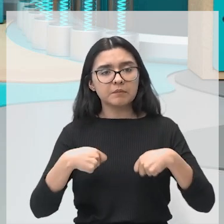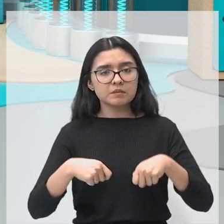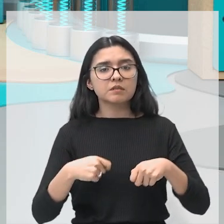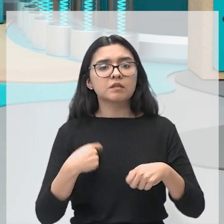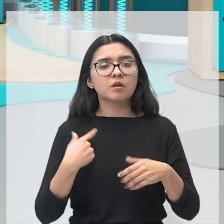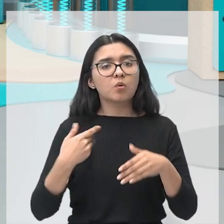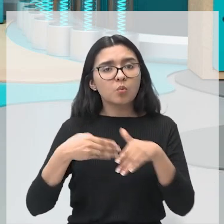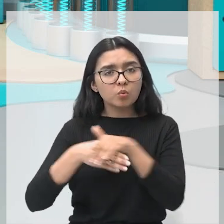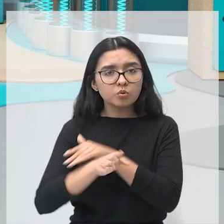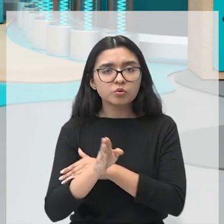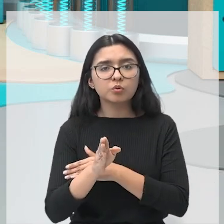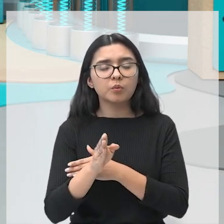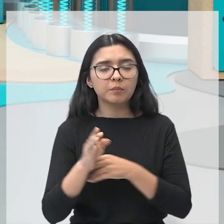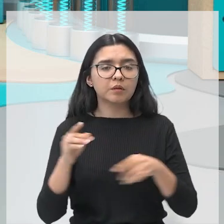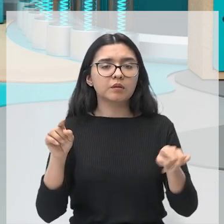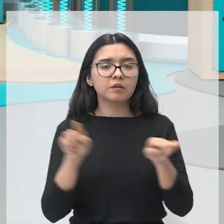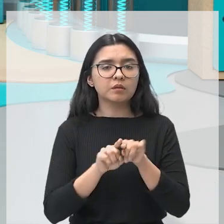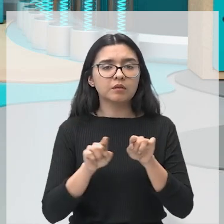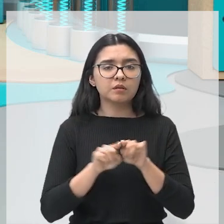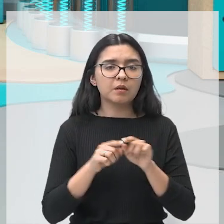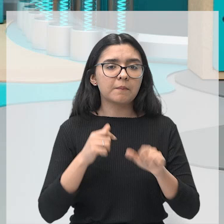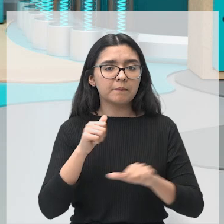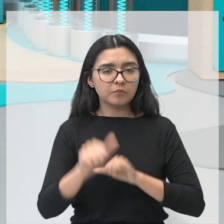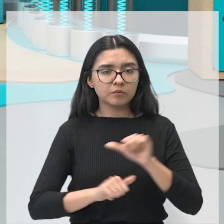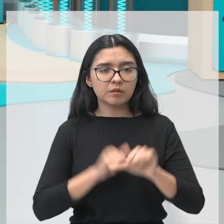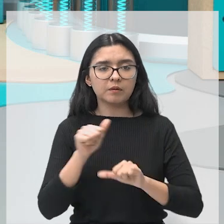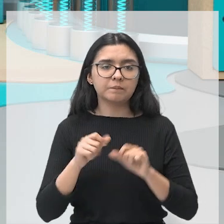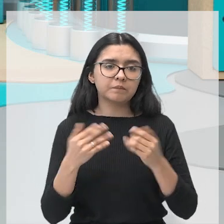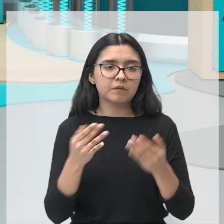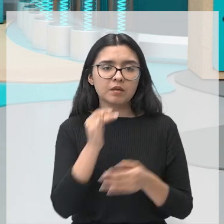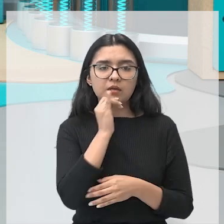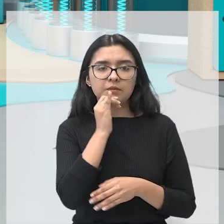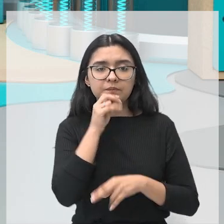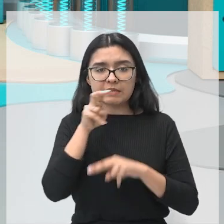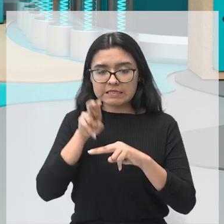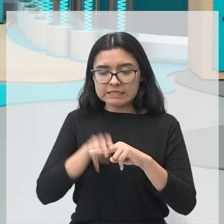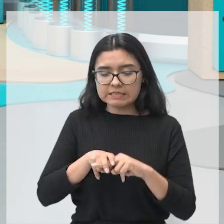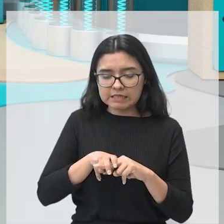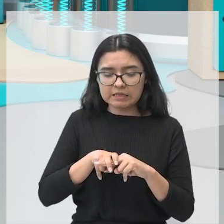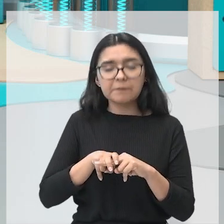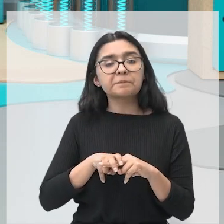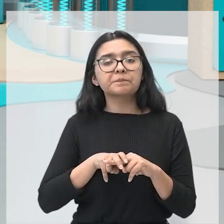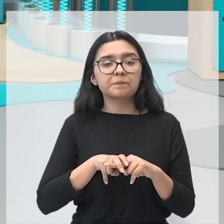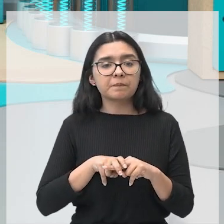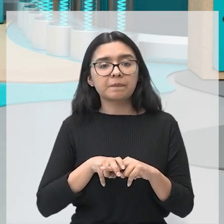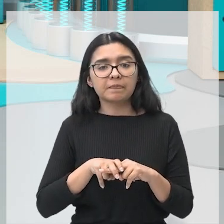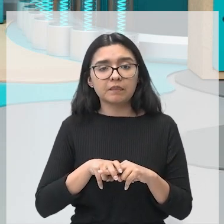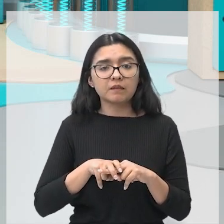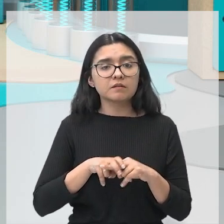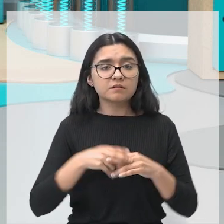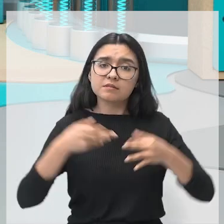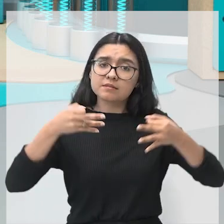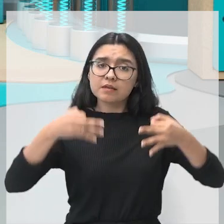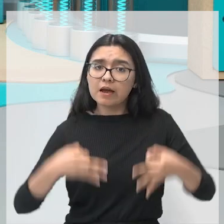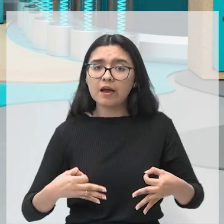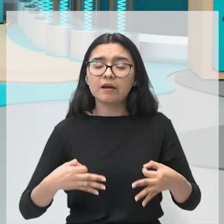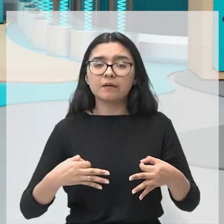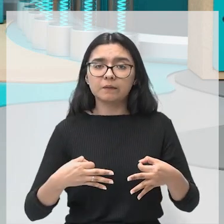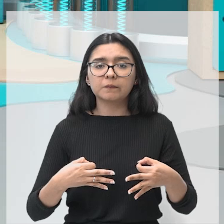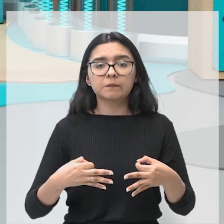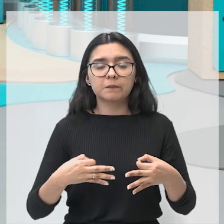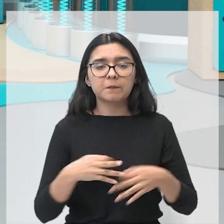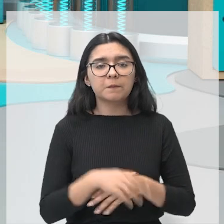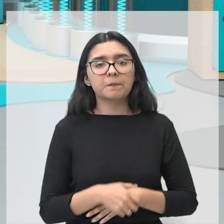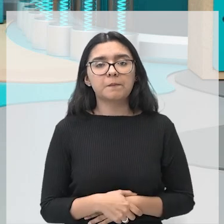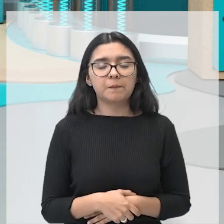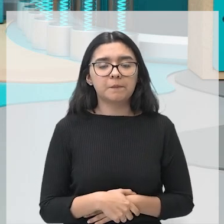aí disciplina para mudar hábitos, como, por exemplo, sentar de forma incorreta. Eu preciso mudar isso. Eu